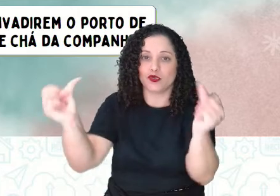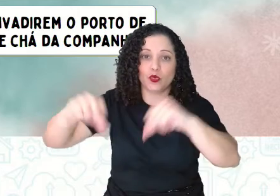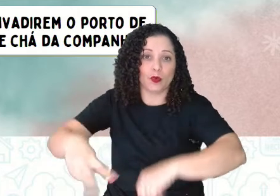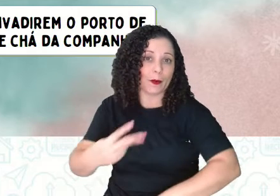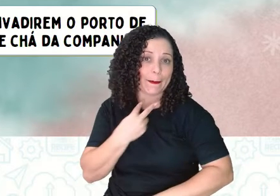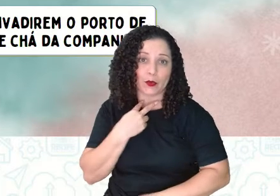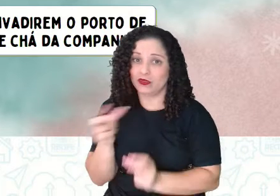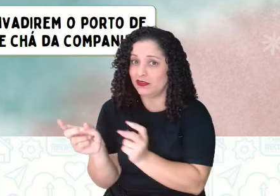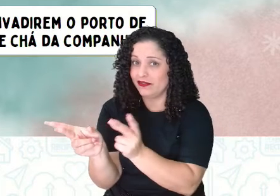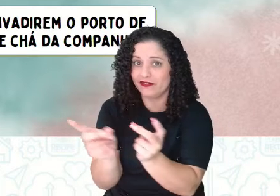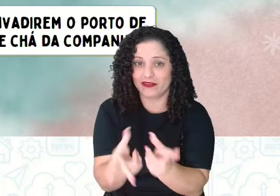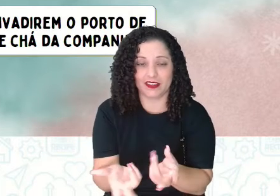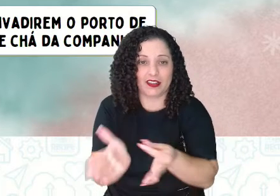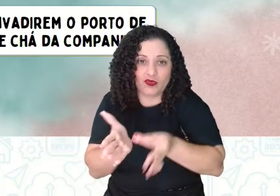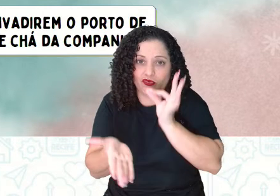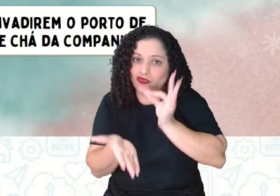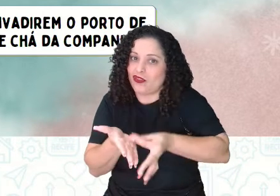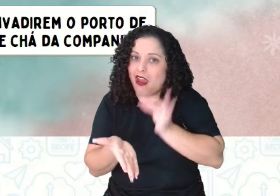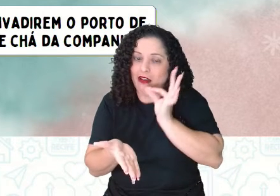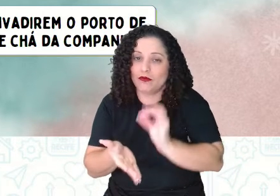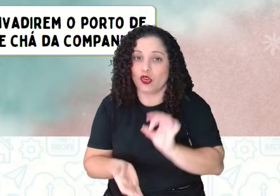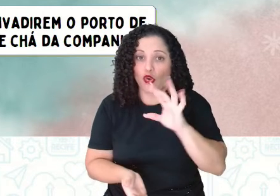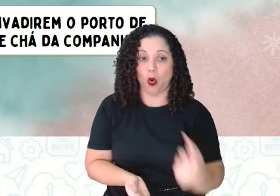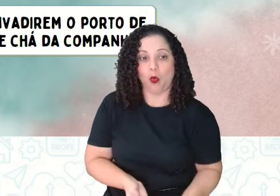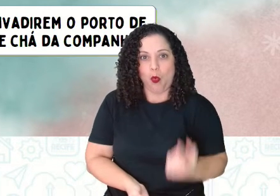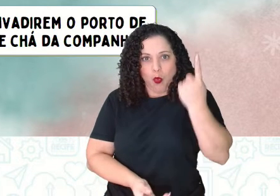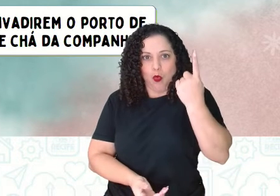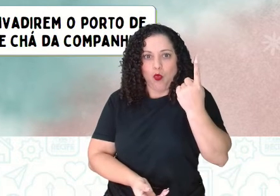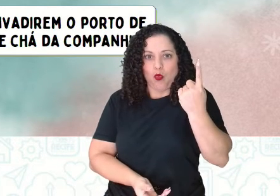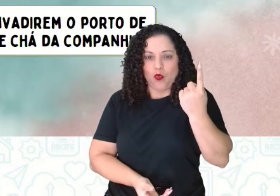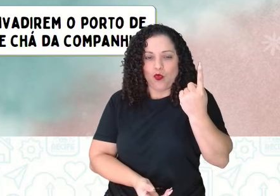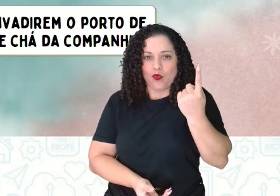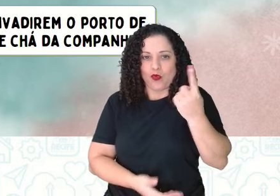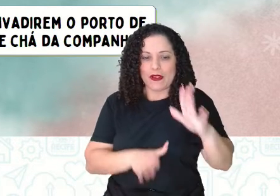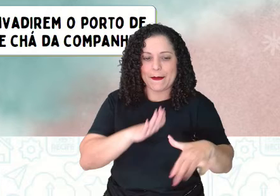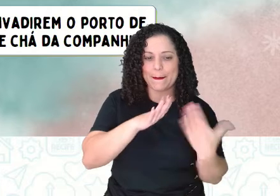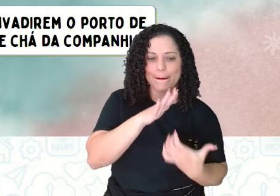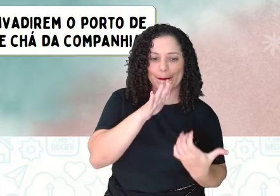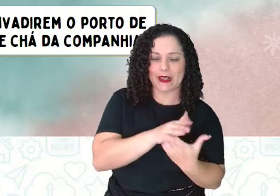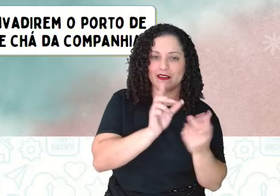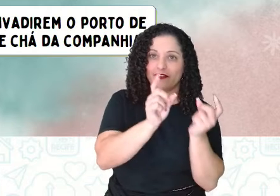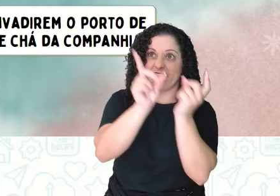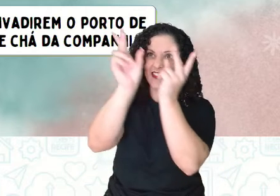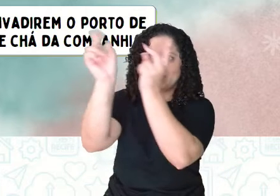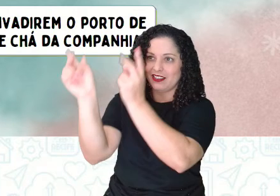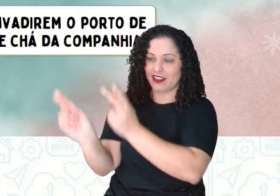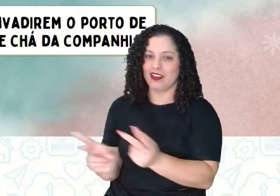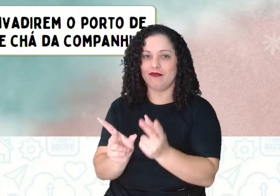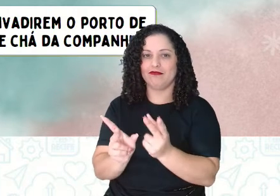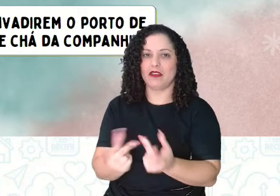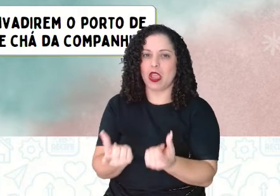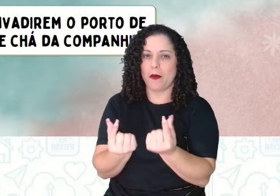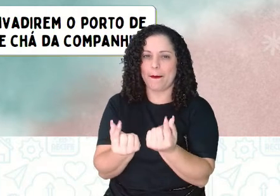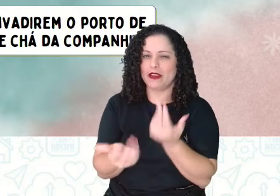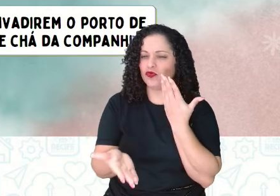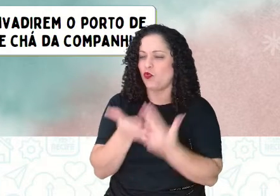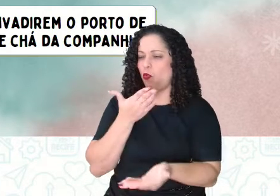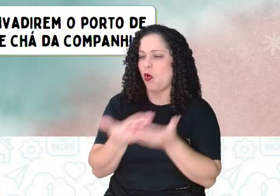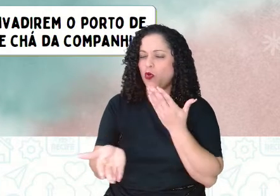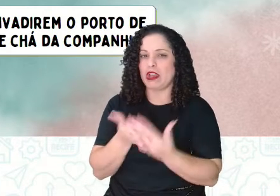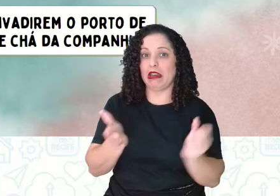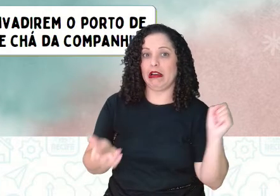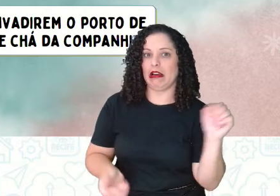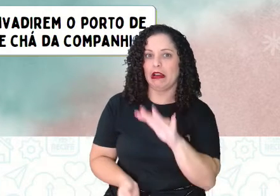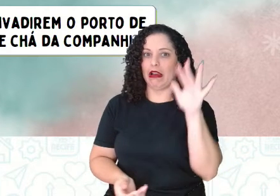E aí, apenas uma empresa venderia esse produto e teria o direito de cobrar o preço que quisesse. Então,